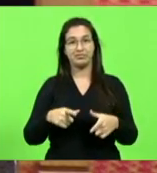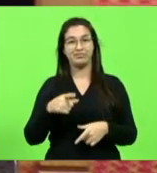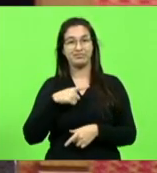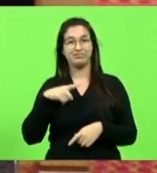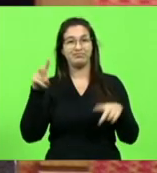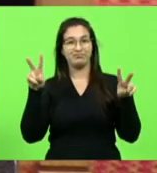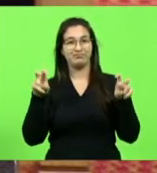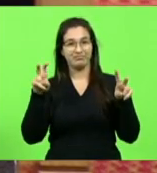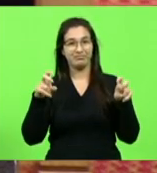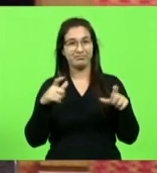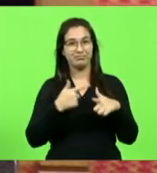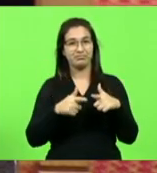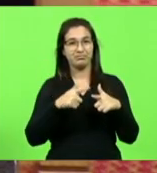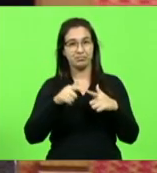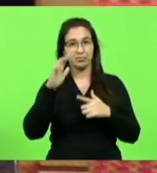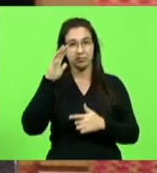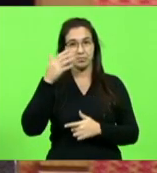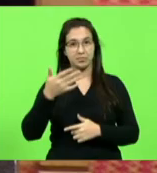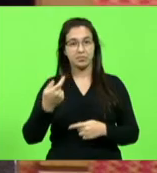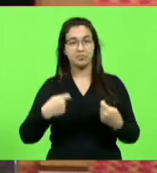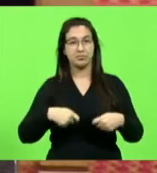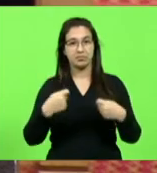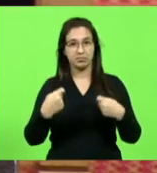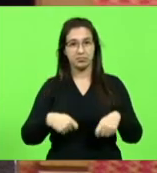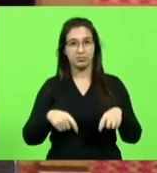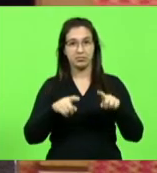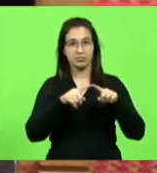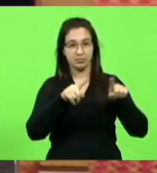questão do frigorífico lá